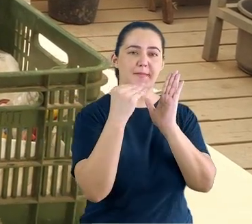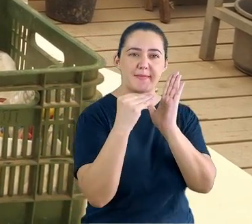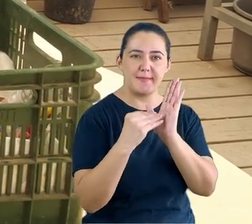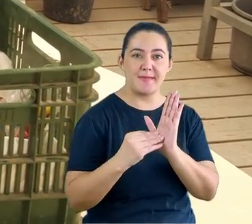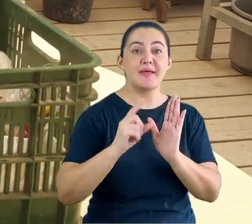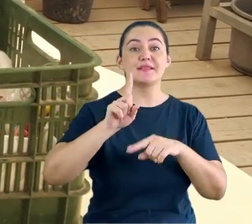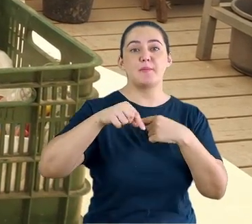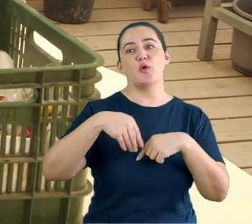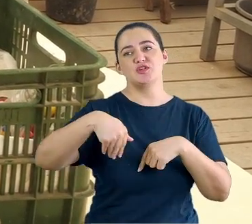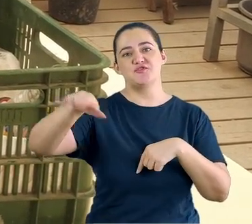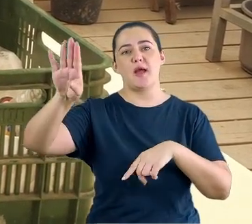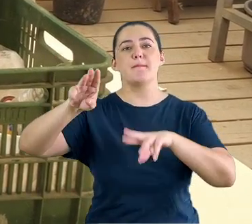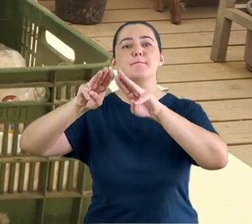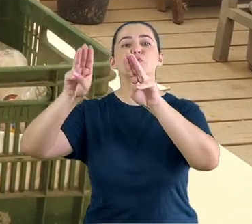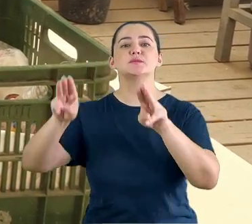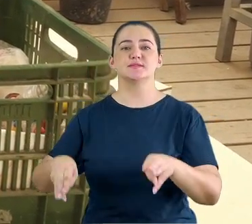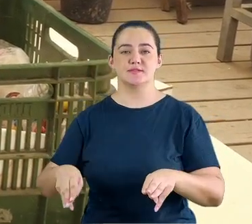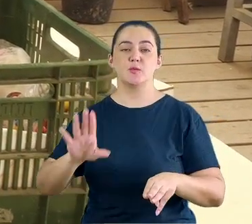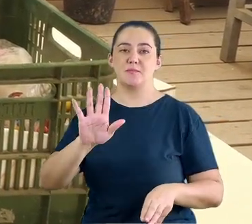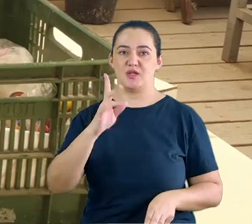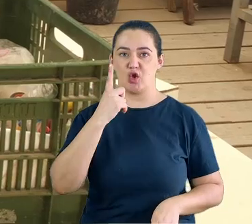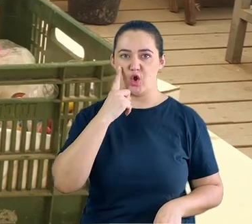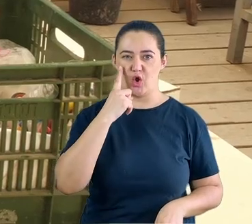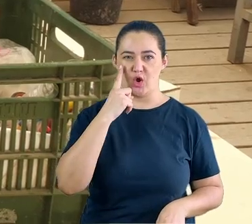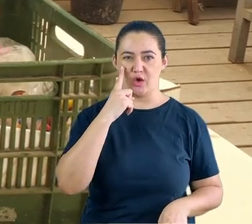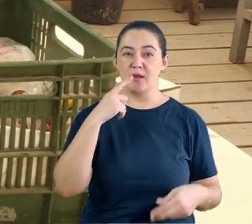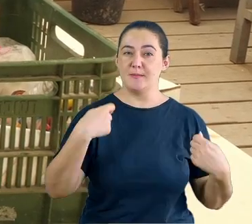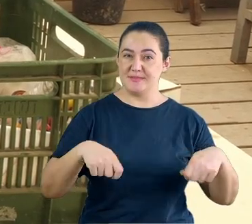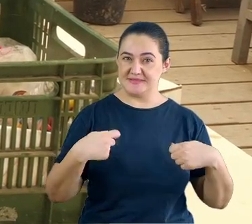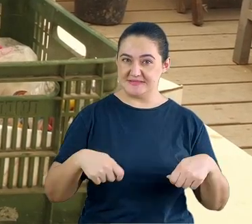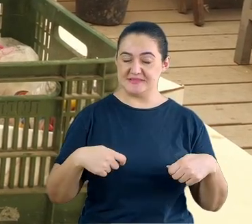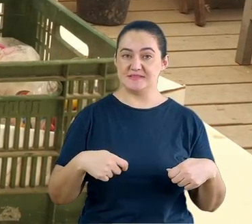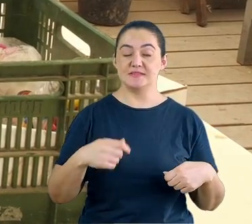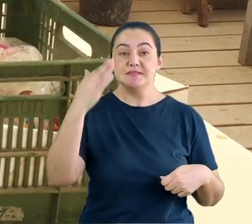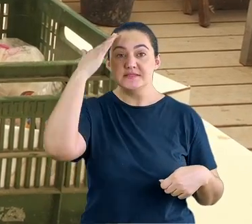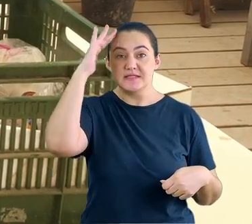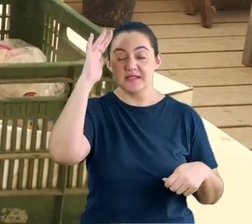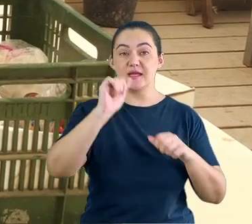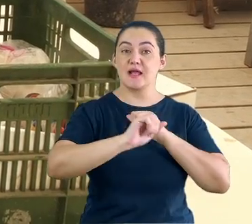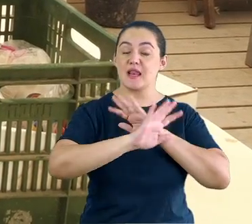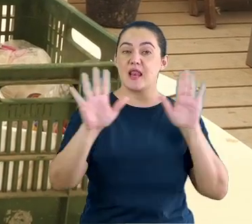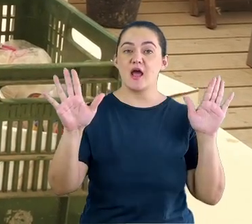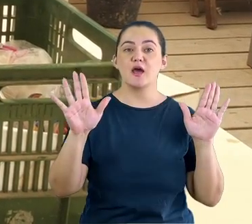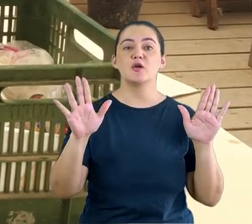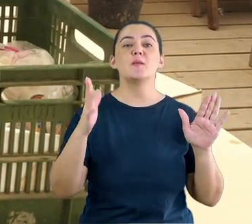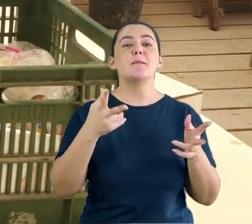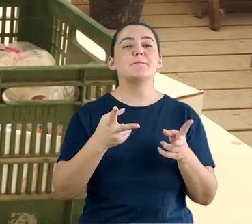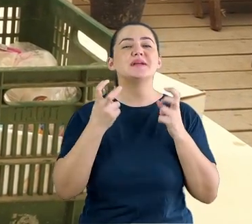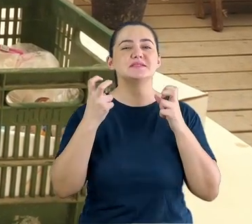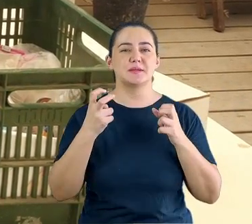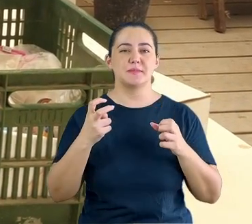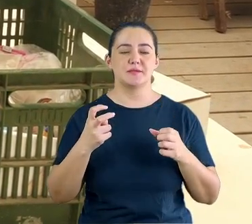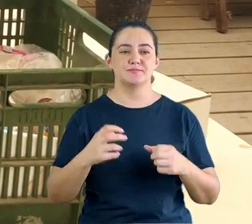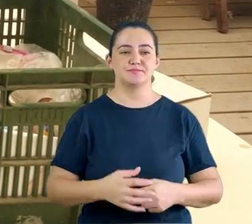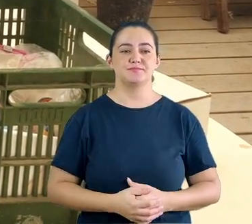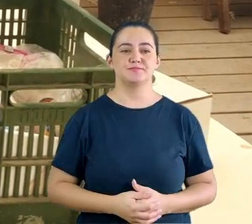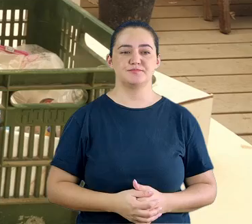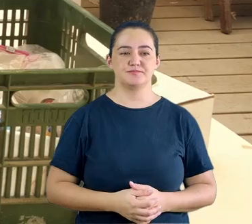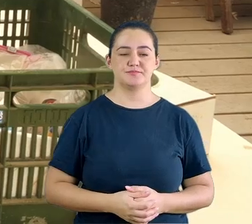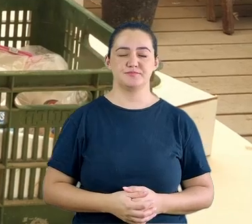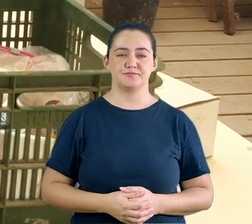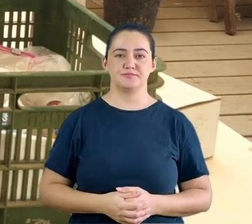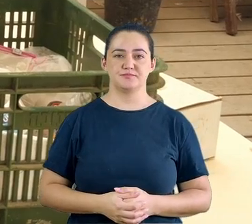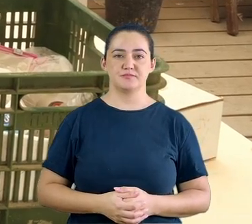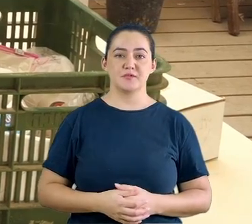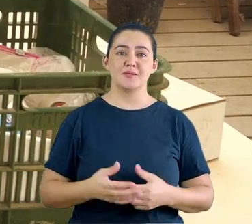etc. Depois isso vai para o museu. Mas olha que você tem que ter um discernimento muito grande para perceber isso no meio